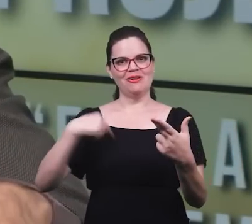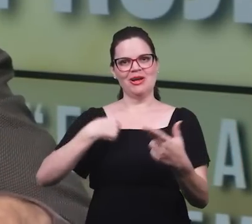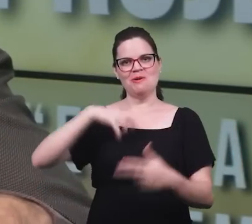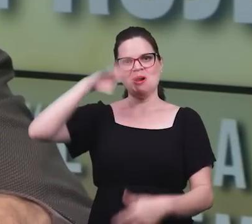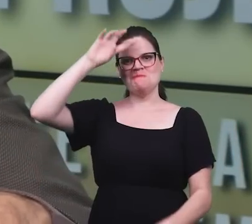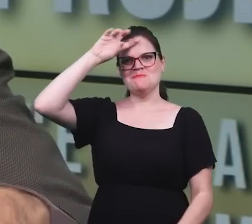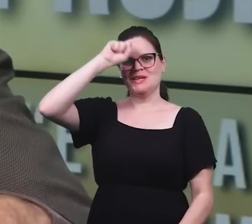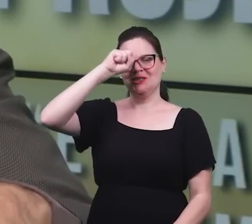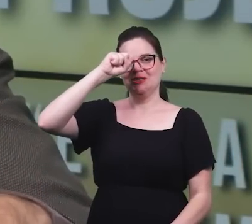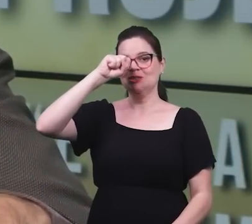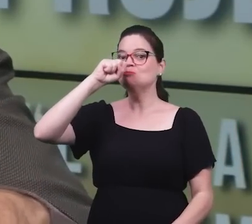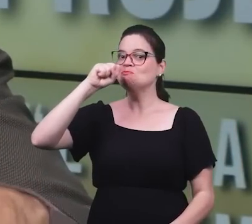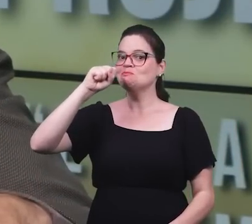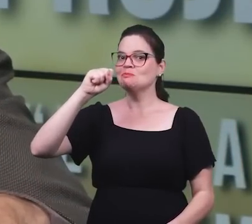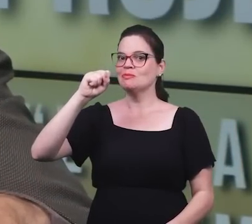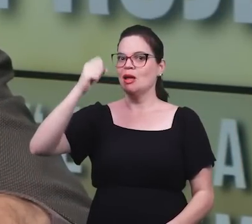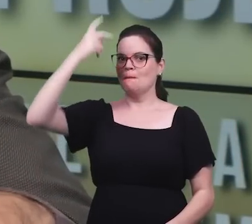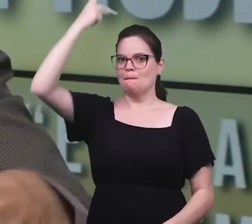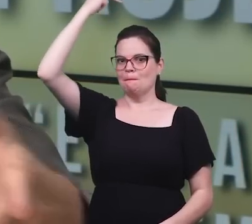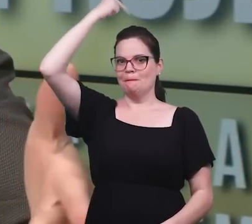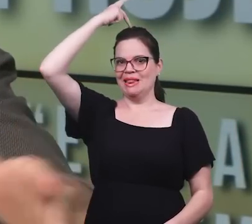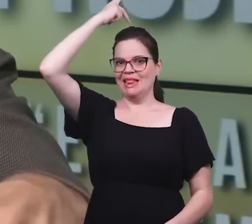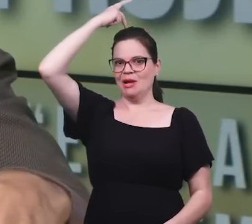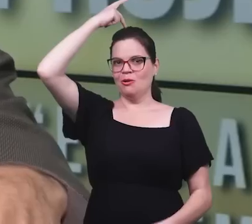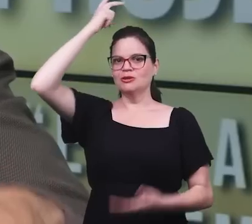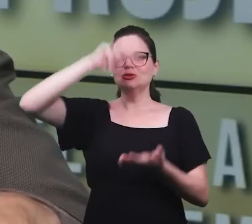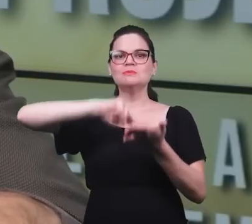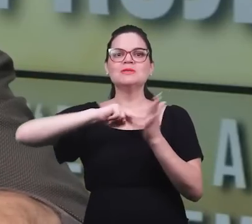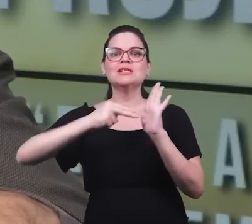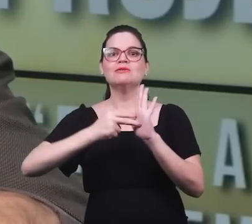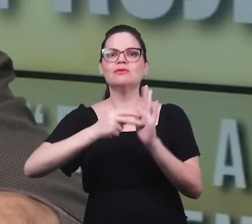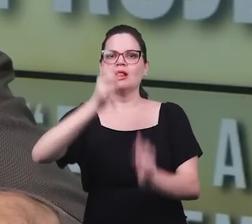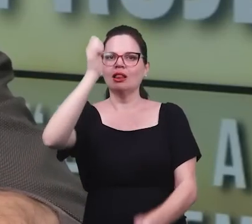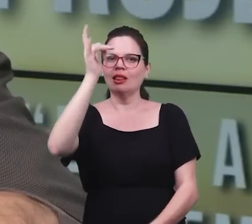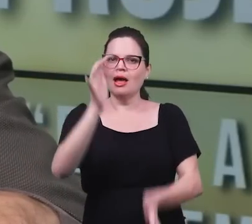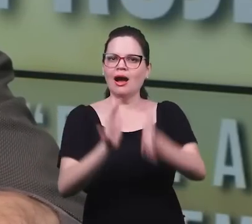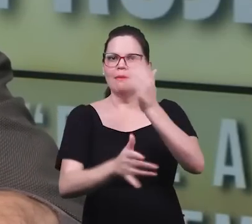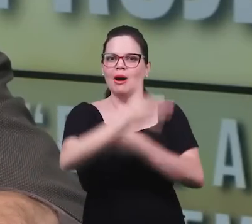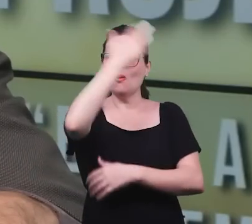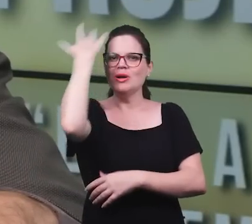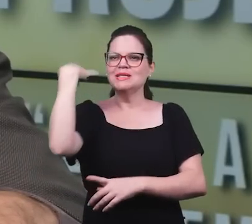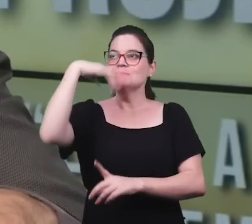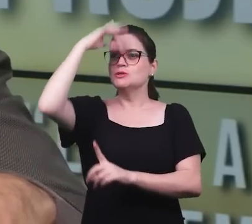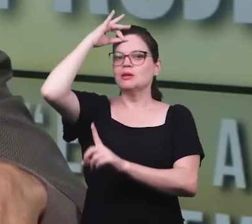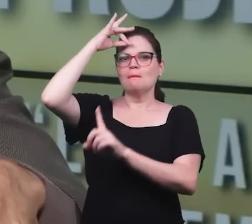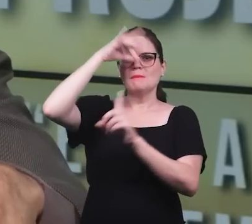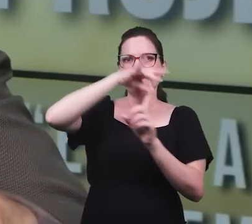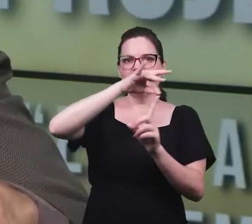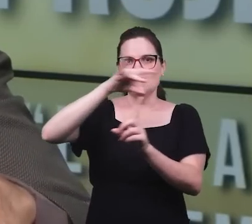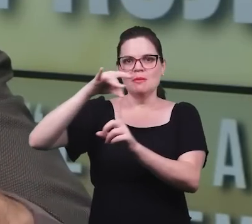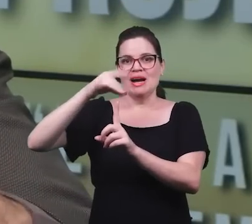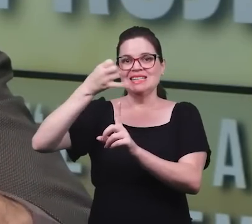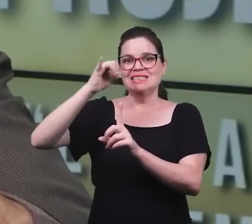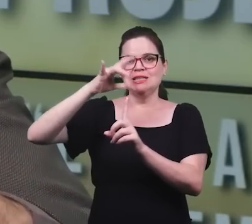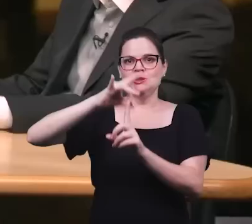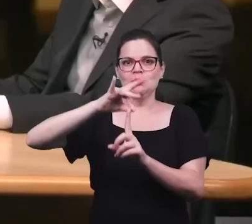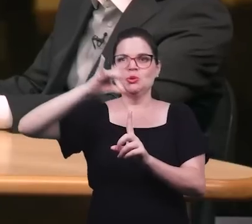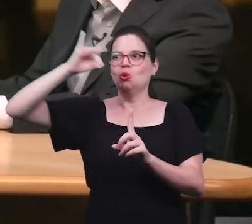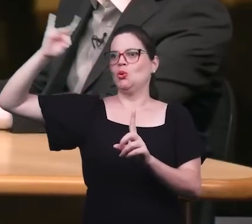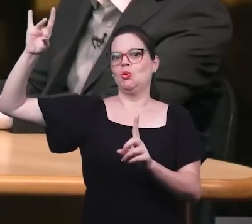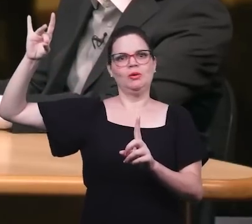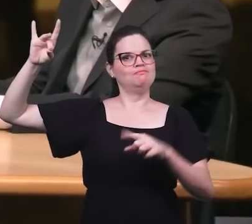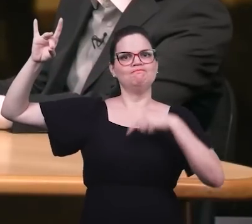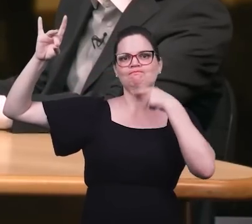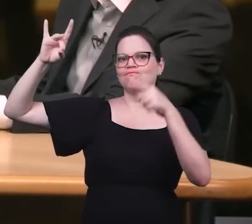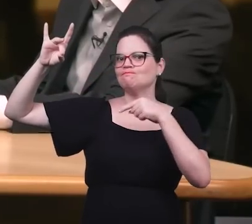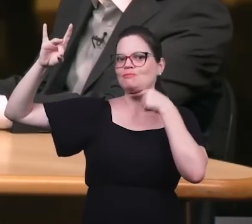o Pentecostes não estiver na nossa vida, a profecia ela não é sustentada. É isso. Ela não é Muito sustentada. bom. O Pentecostes. Por isso que é